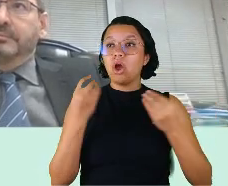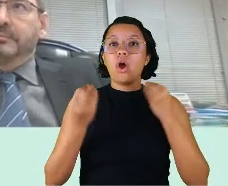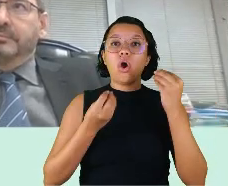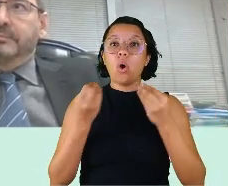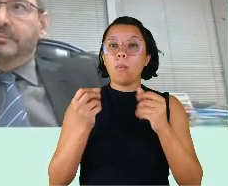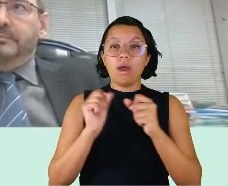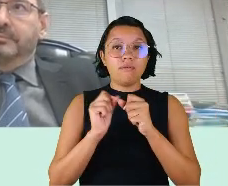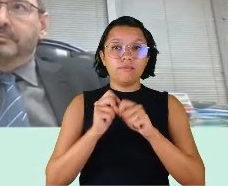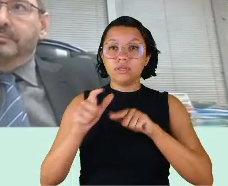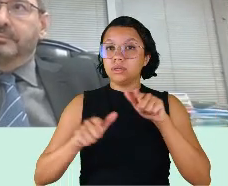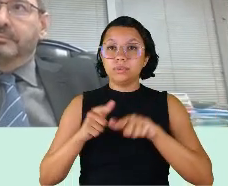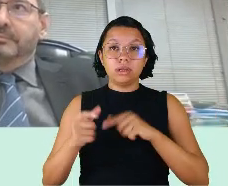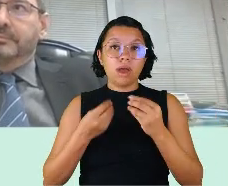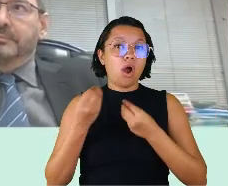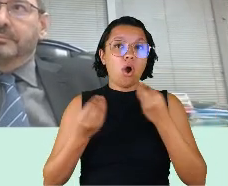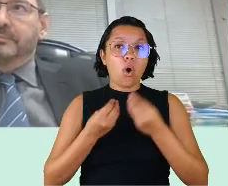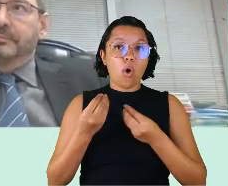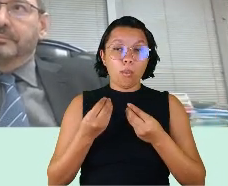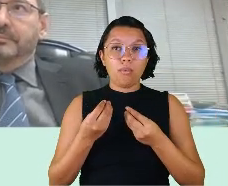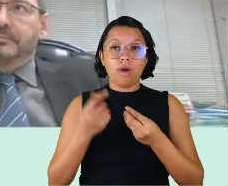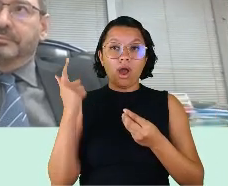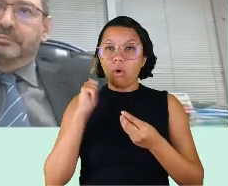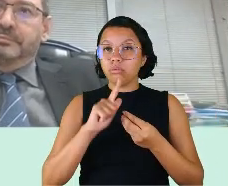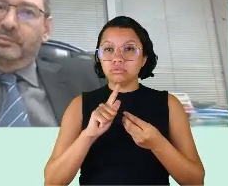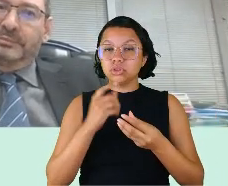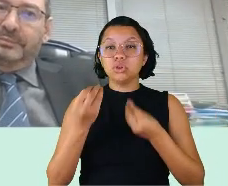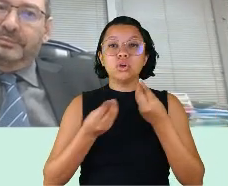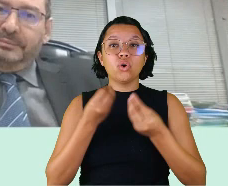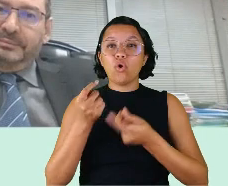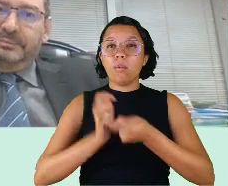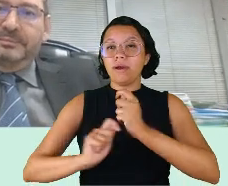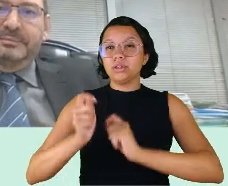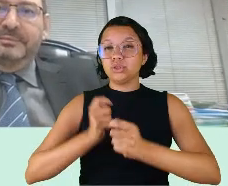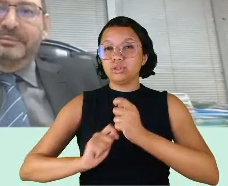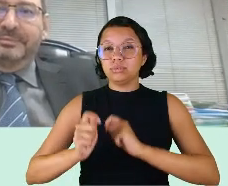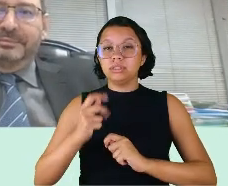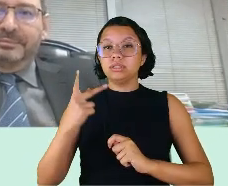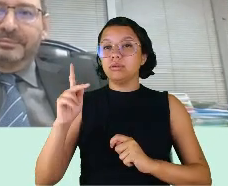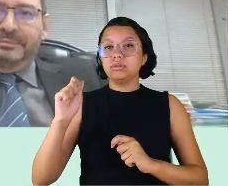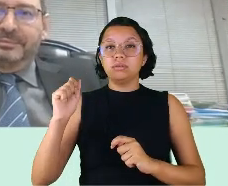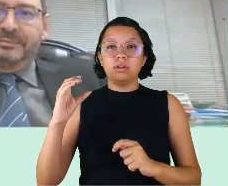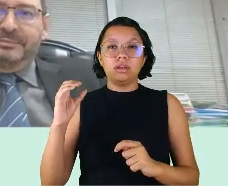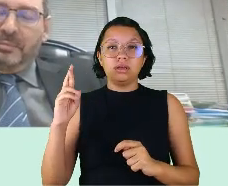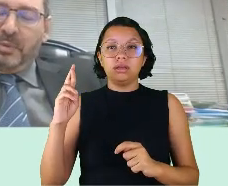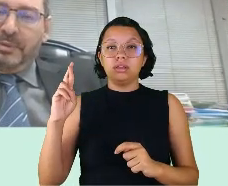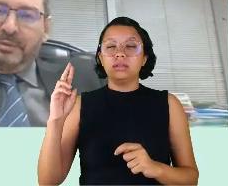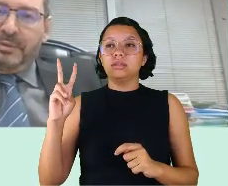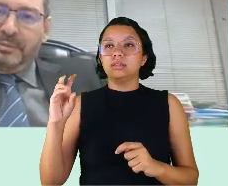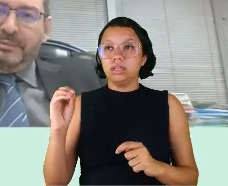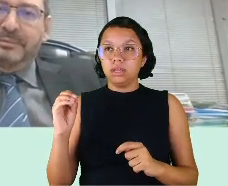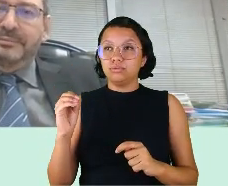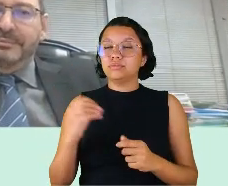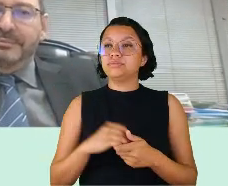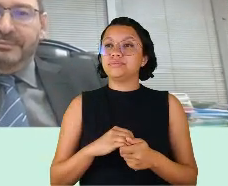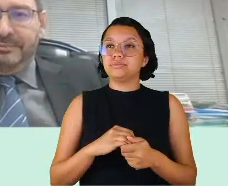como é que ele vai produzir, como é que ele vai dar conta, como é que ele vai administrar o seu acervo.